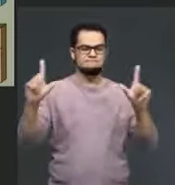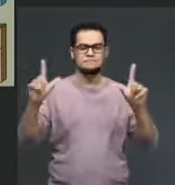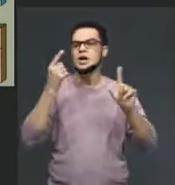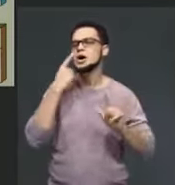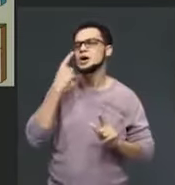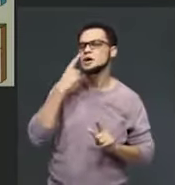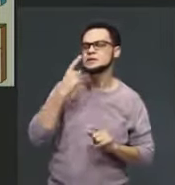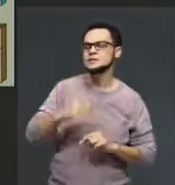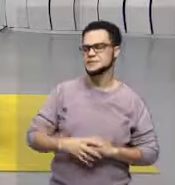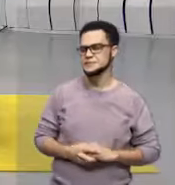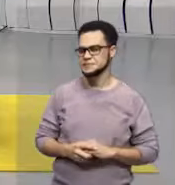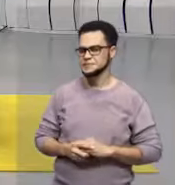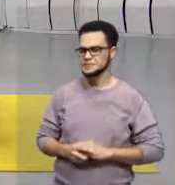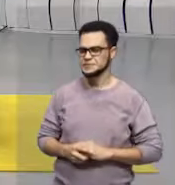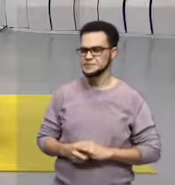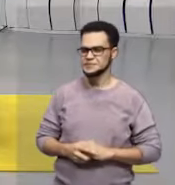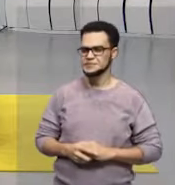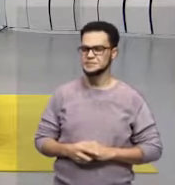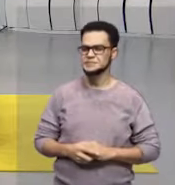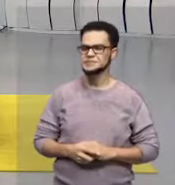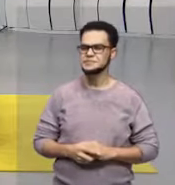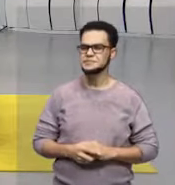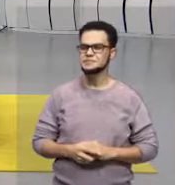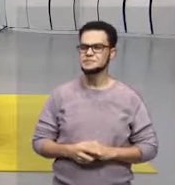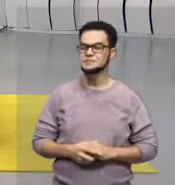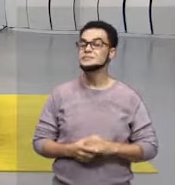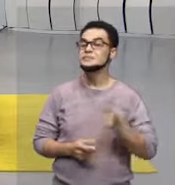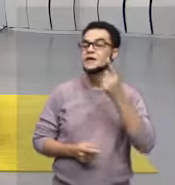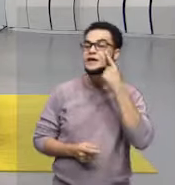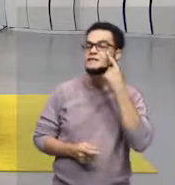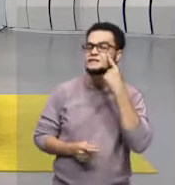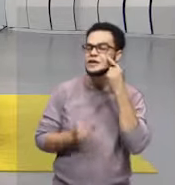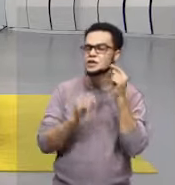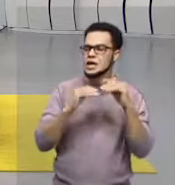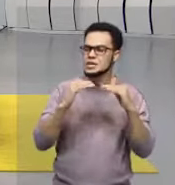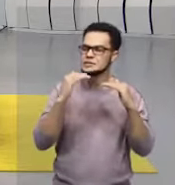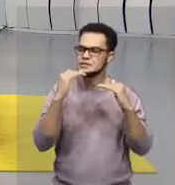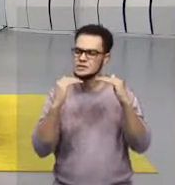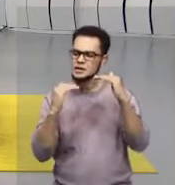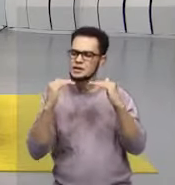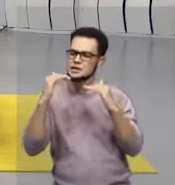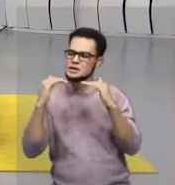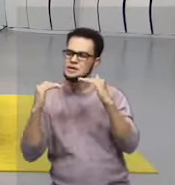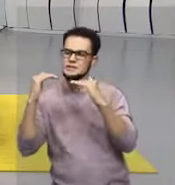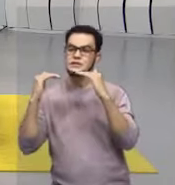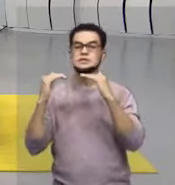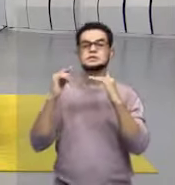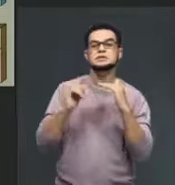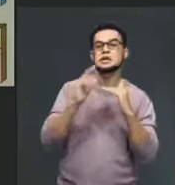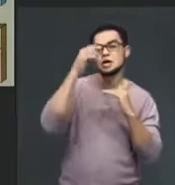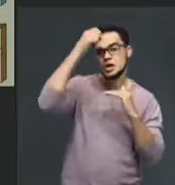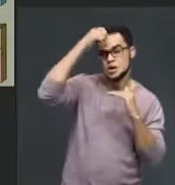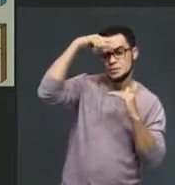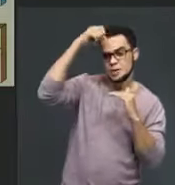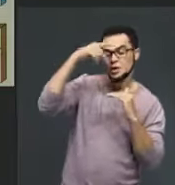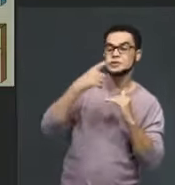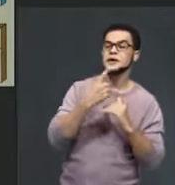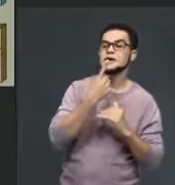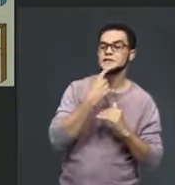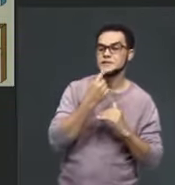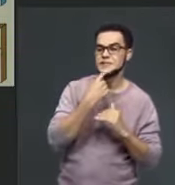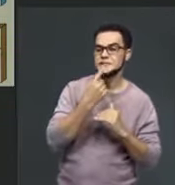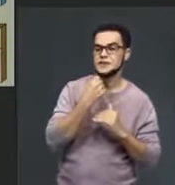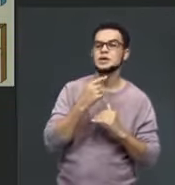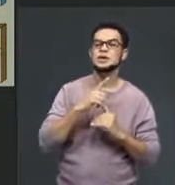só. Vamos ver primeiro os níveis de hormônios, olha. De vermelho, eu tenho o